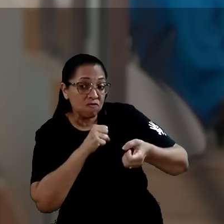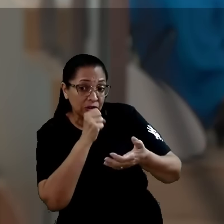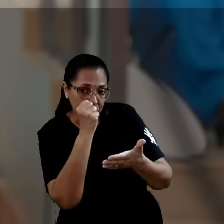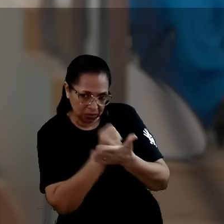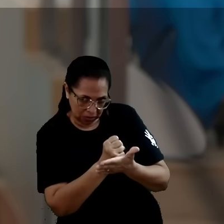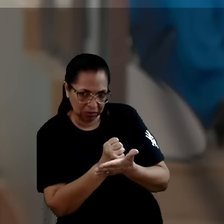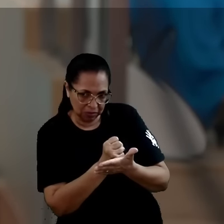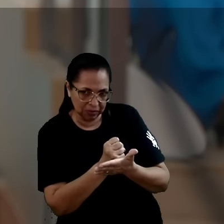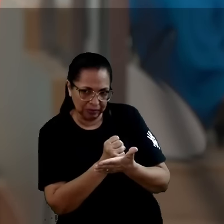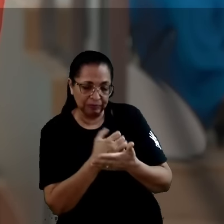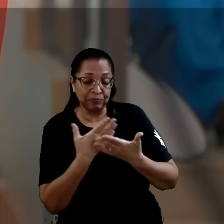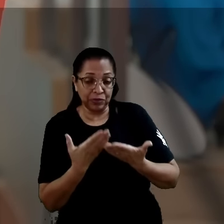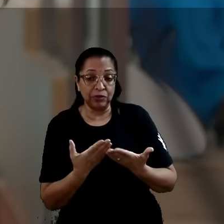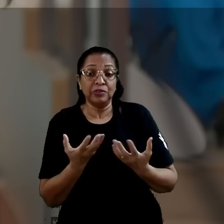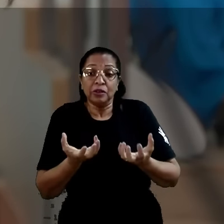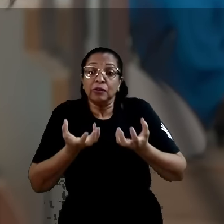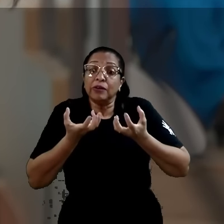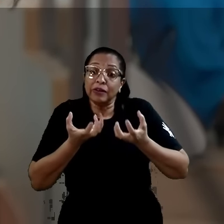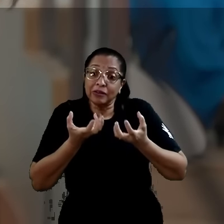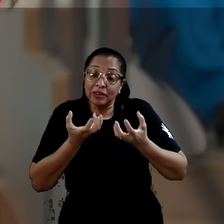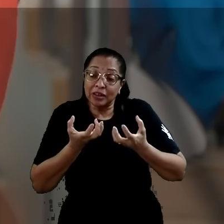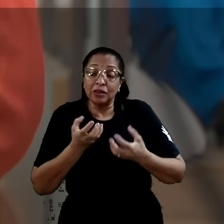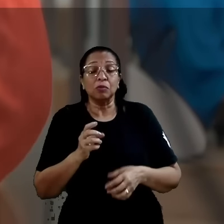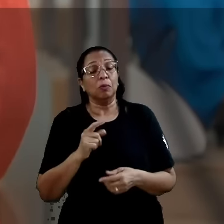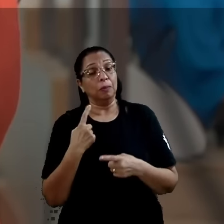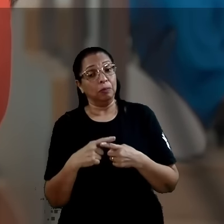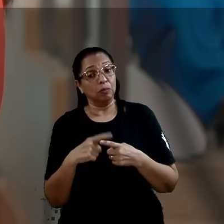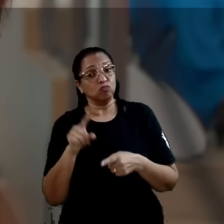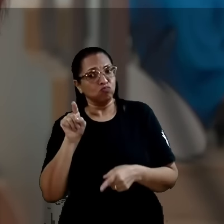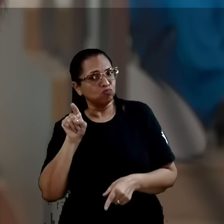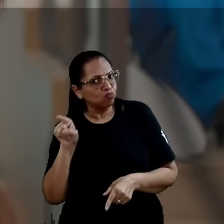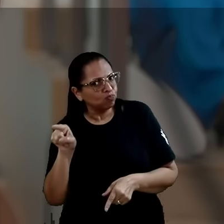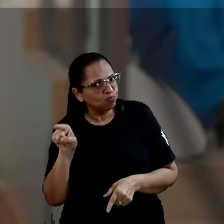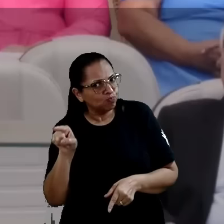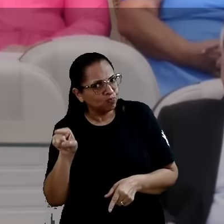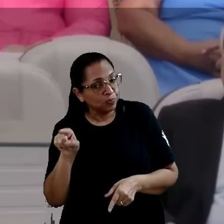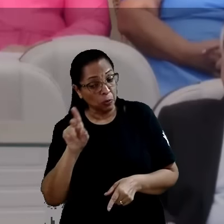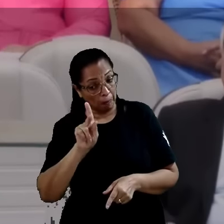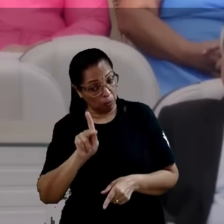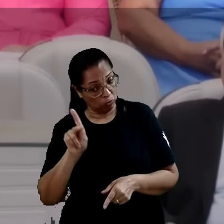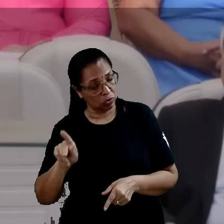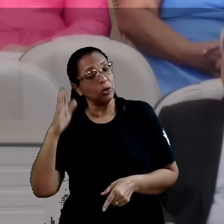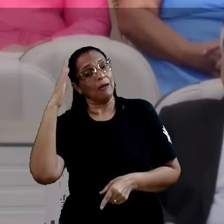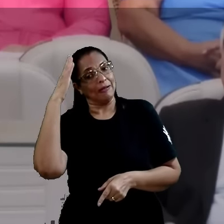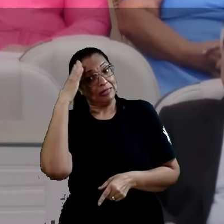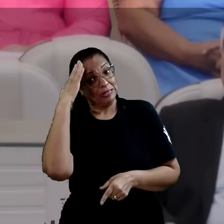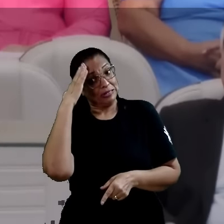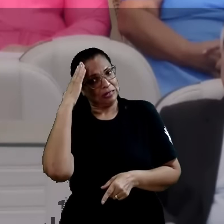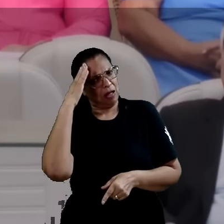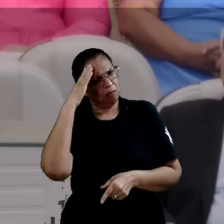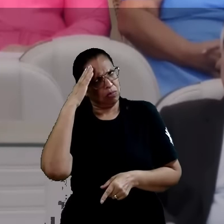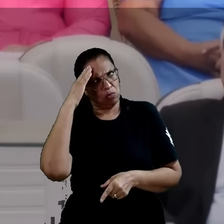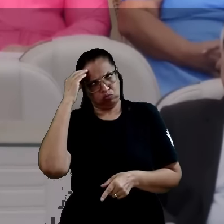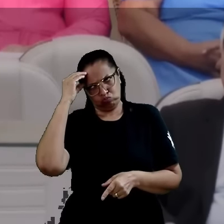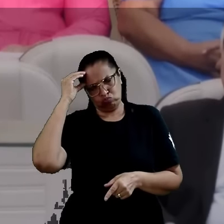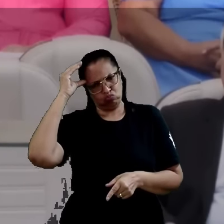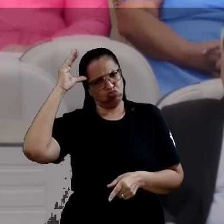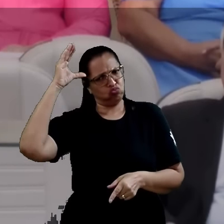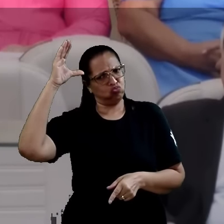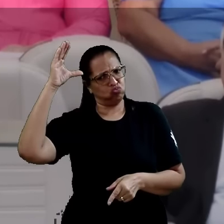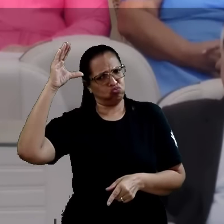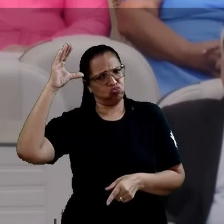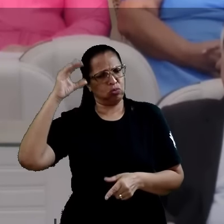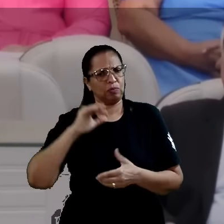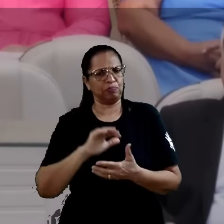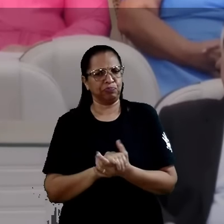adolescentes e crianças um adolescente e duas crianças e ele disse eu vou lhe pagar um valor e segundo a fala do professor